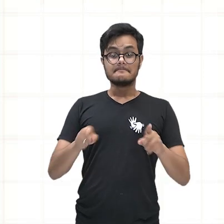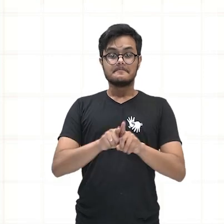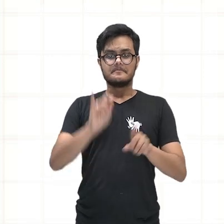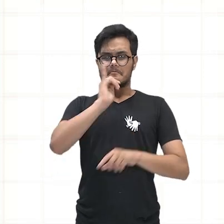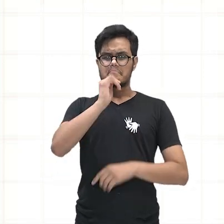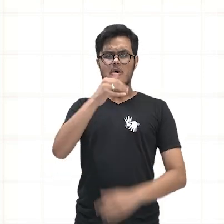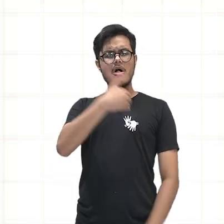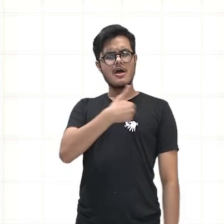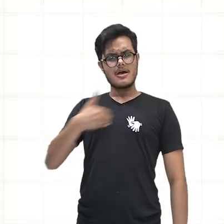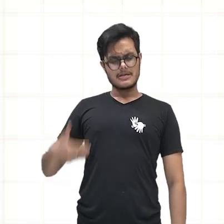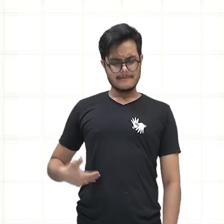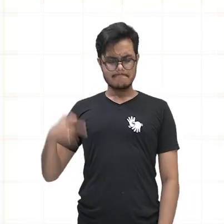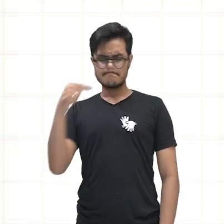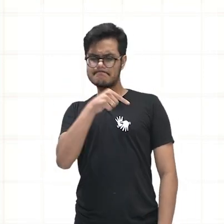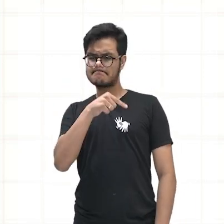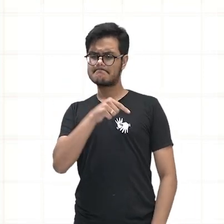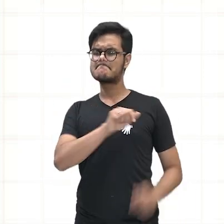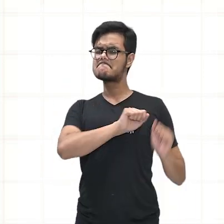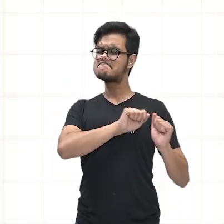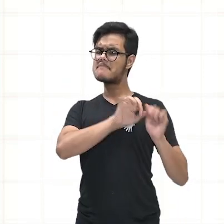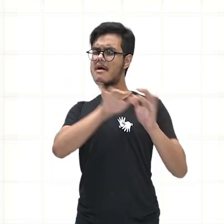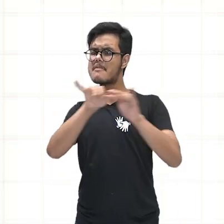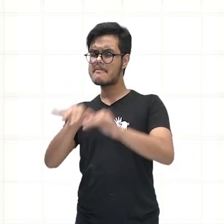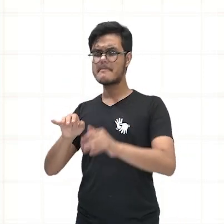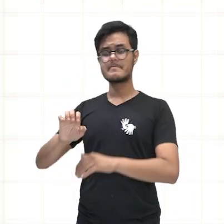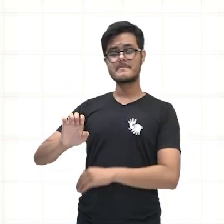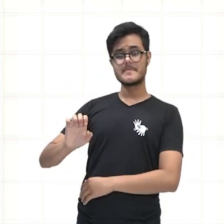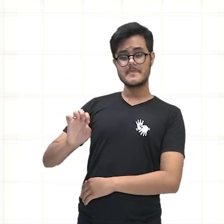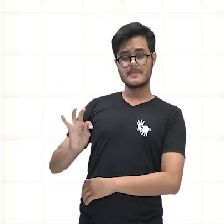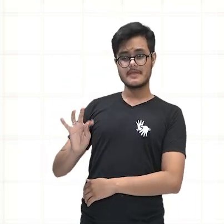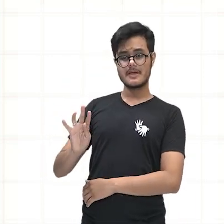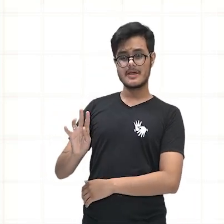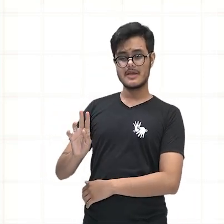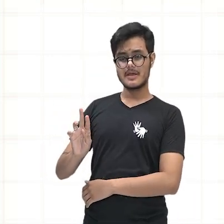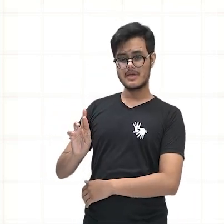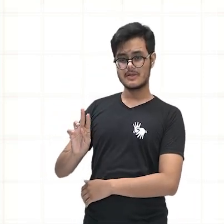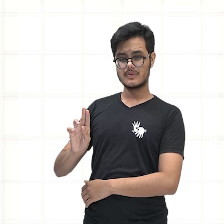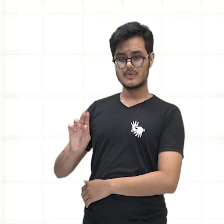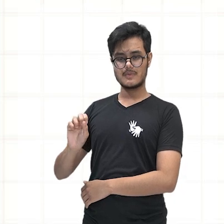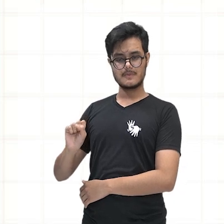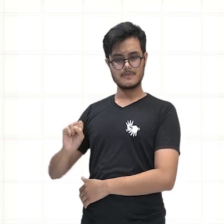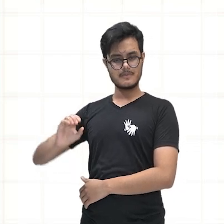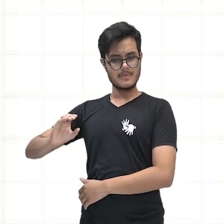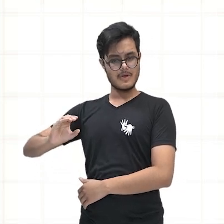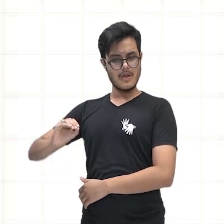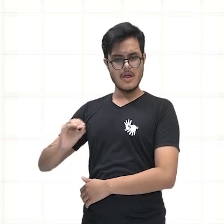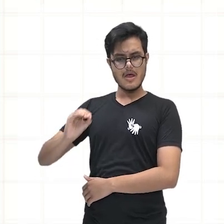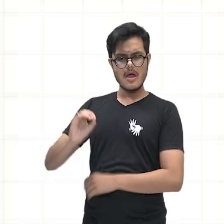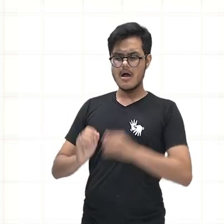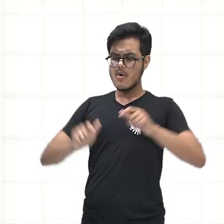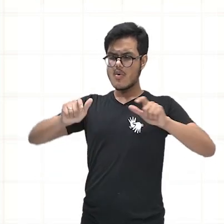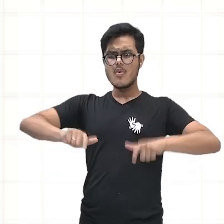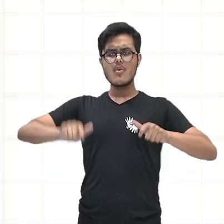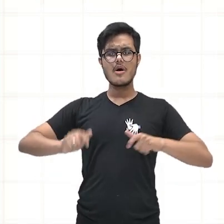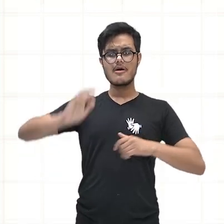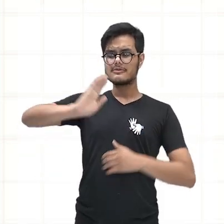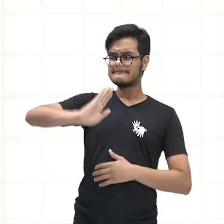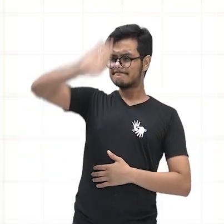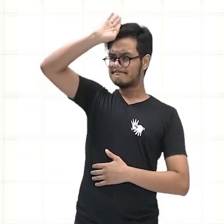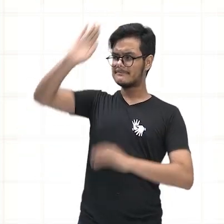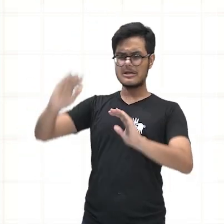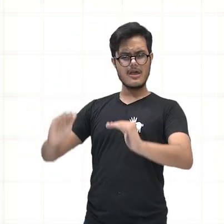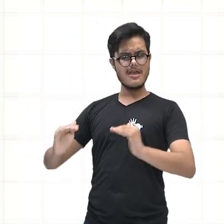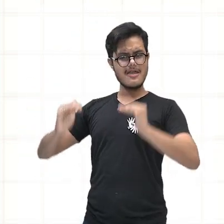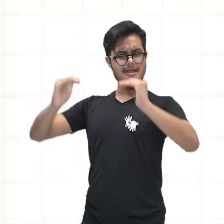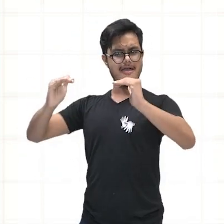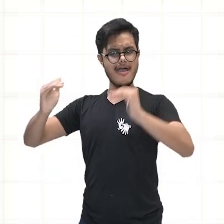governo dos etruscos que foram se estabelecendo Pouco a Pouco Roma então experimentou a prosperidade